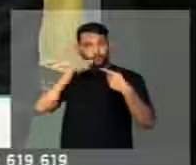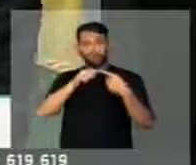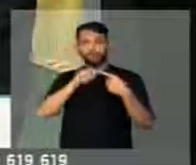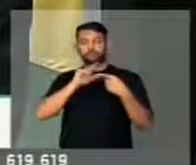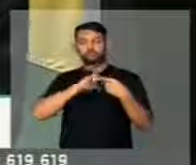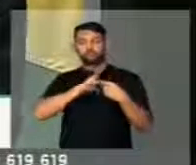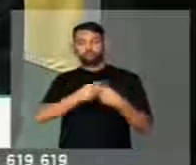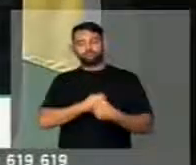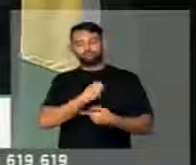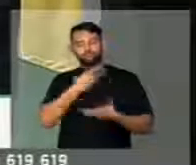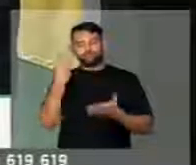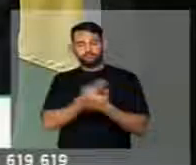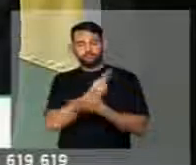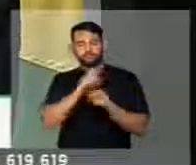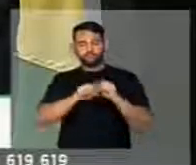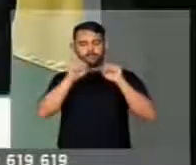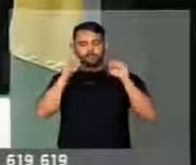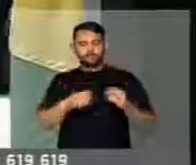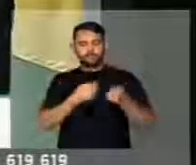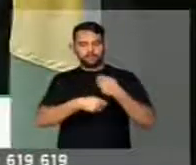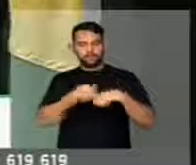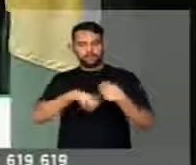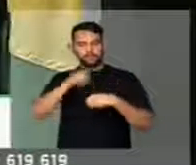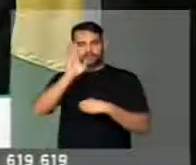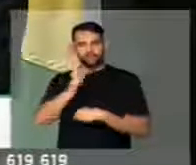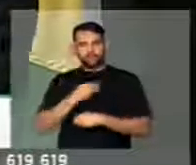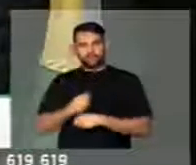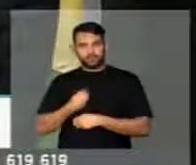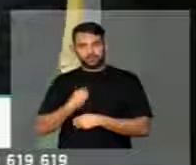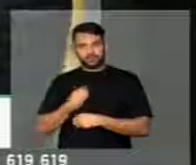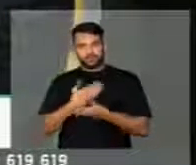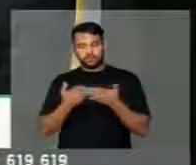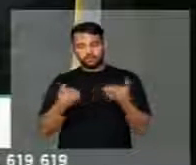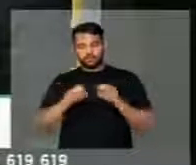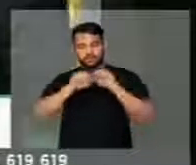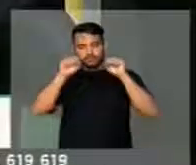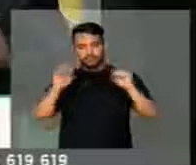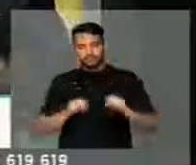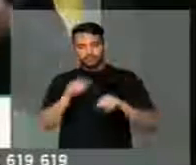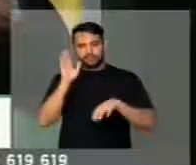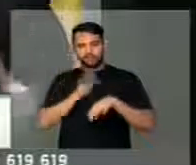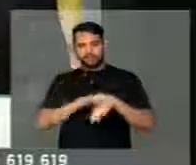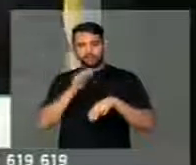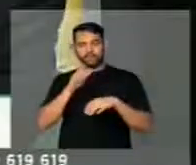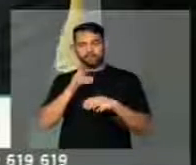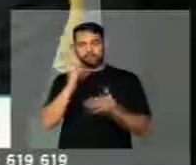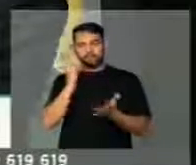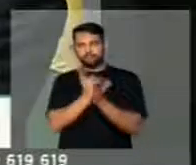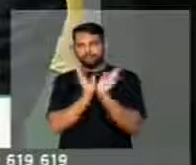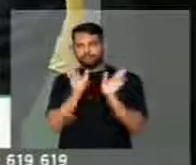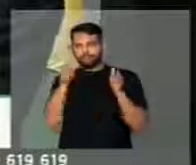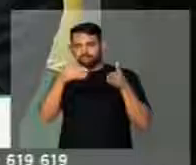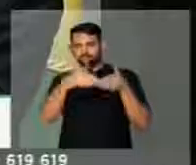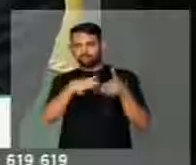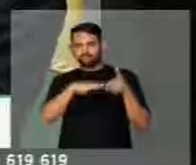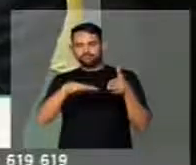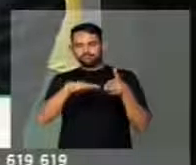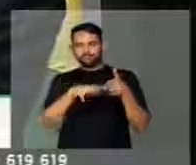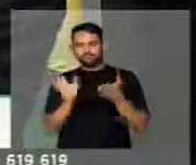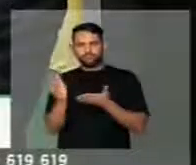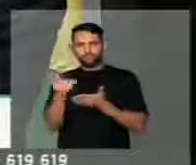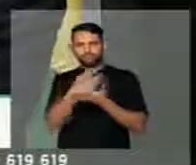que está acontecendo no sistema financeiro brasileiro. É o sistema mais concentrador